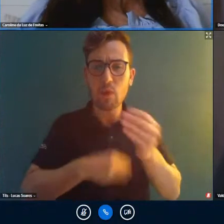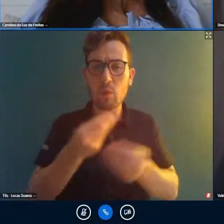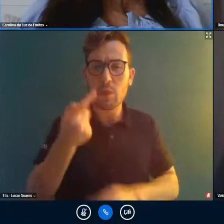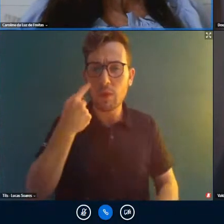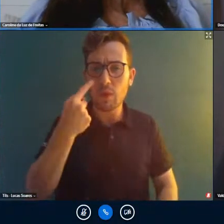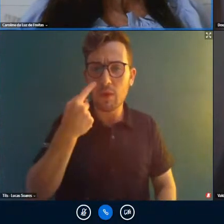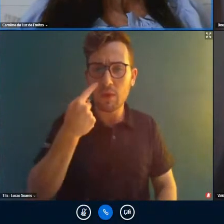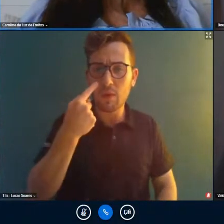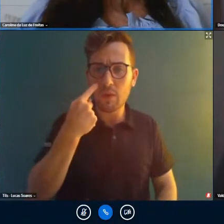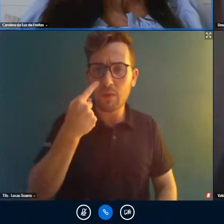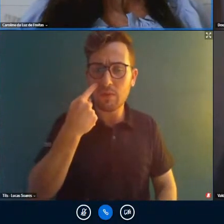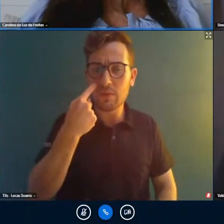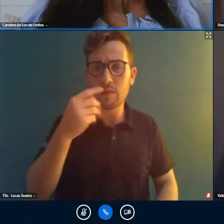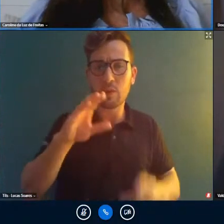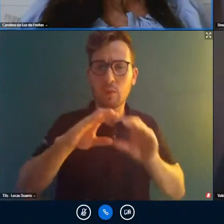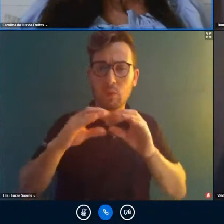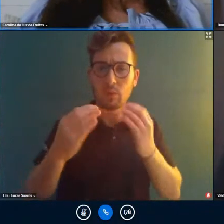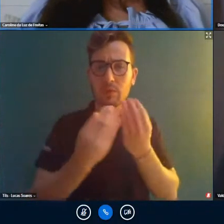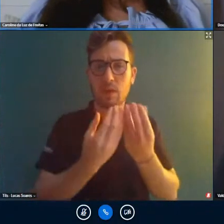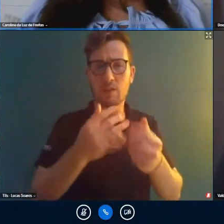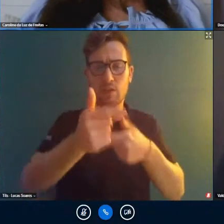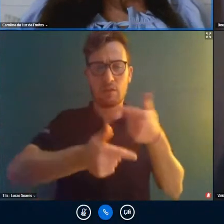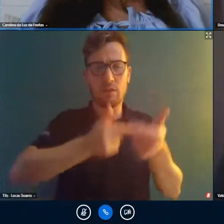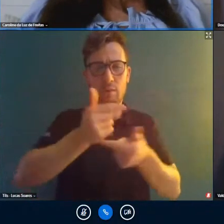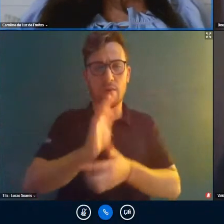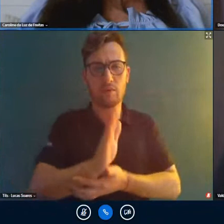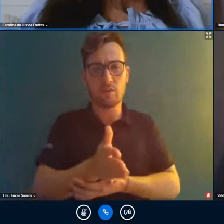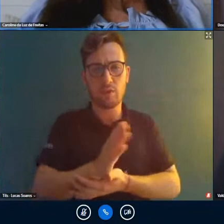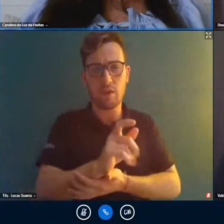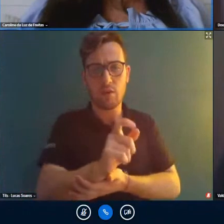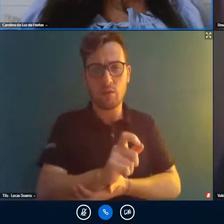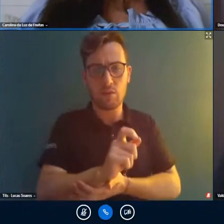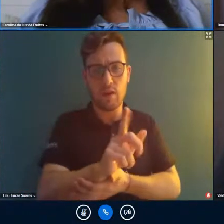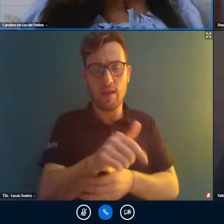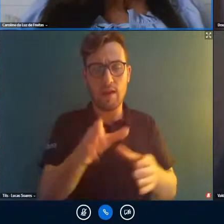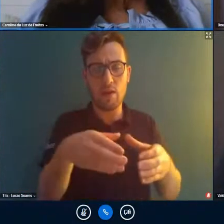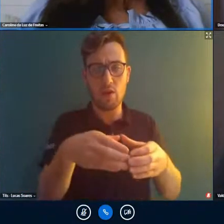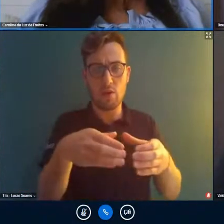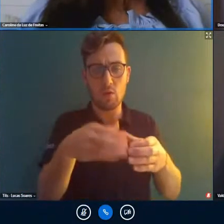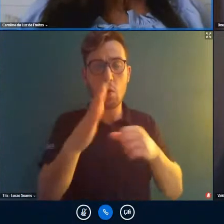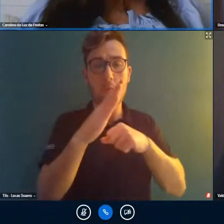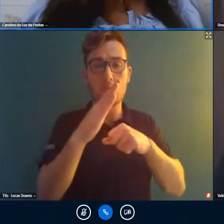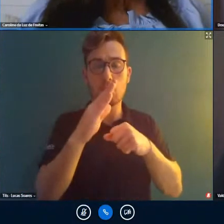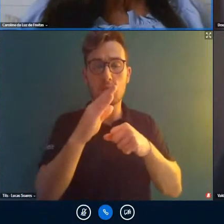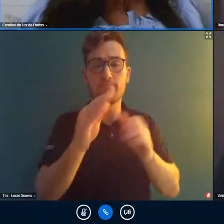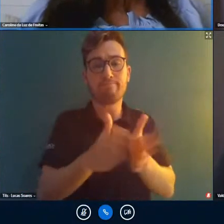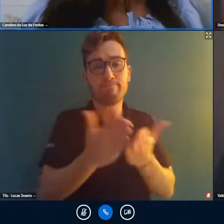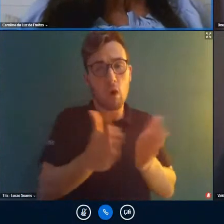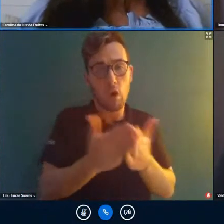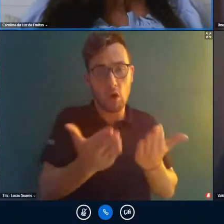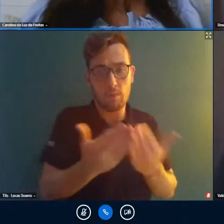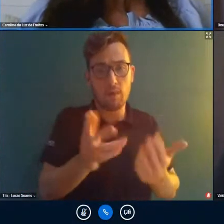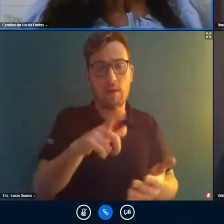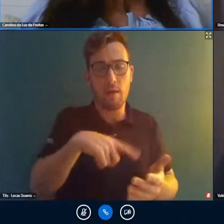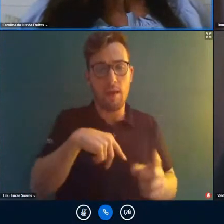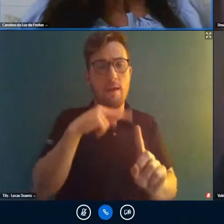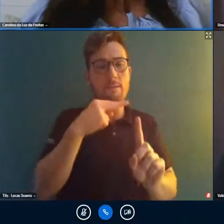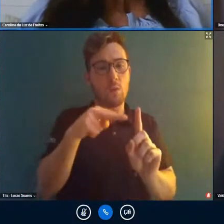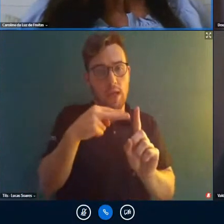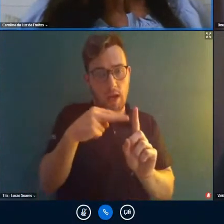como eu identifico a comunidade que eu trabalhei? Eles eram um grupo carente, né, e vulnerável em relação ao